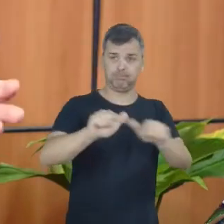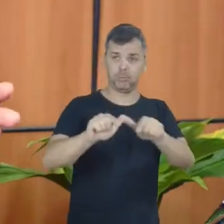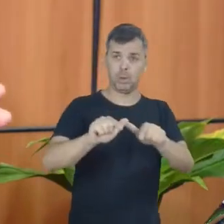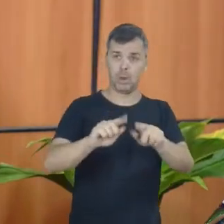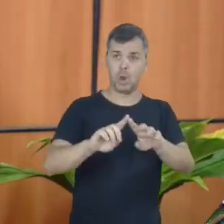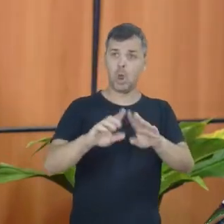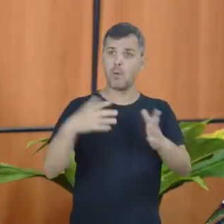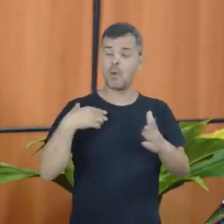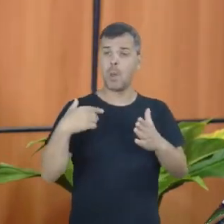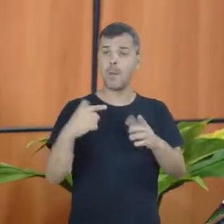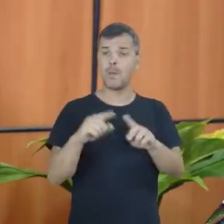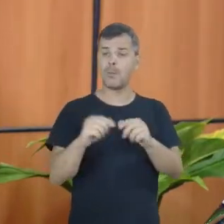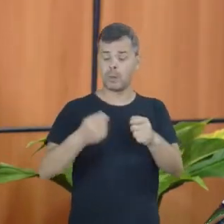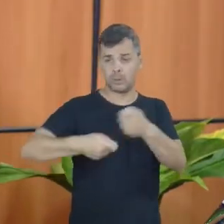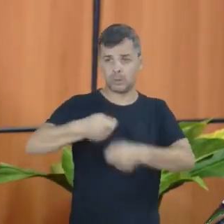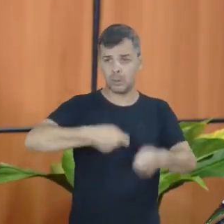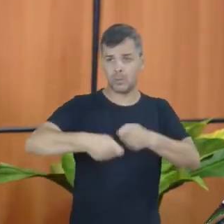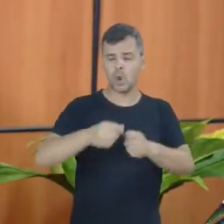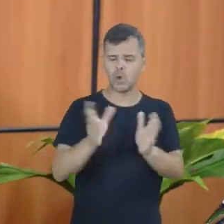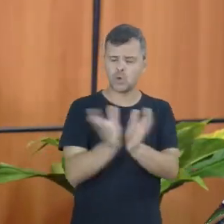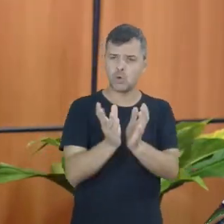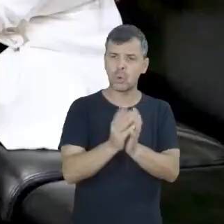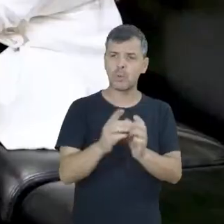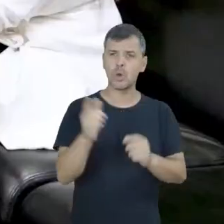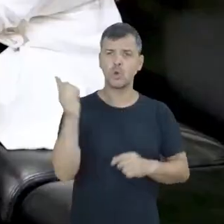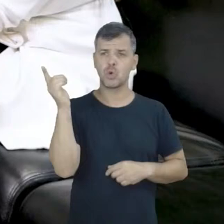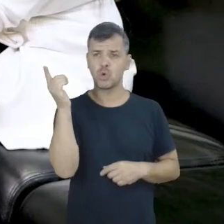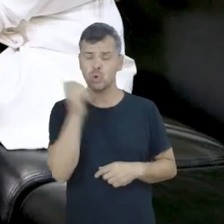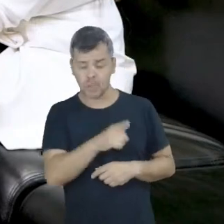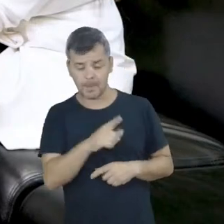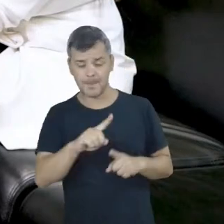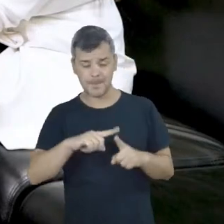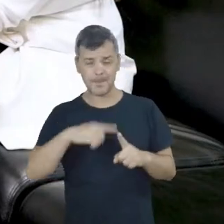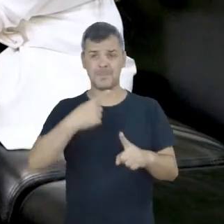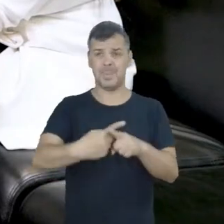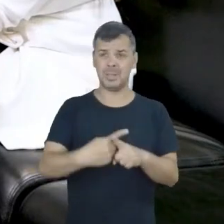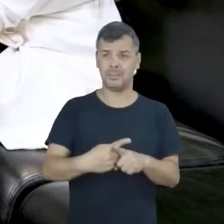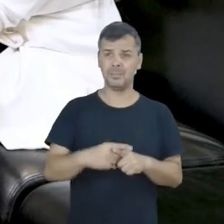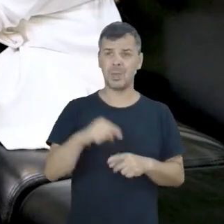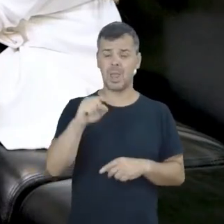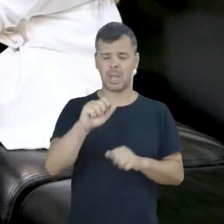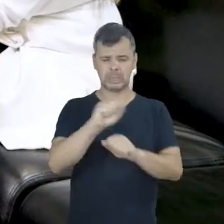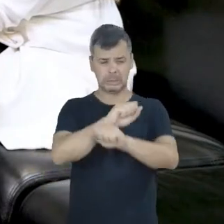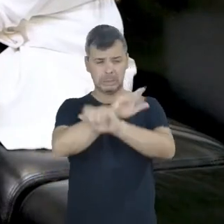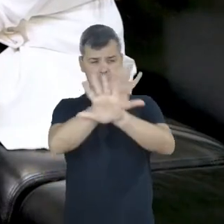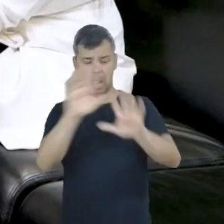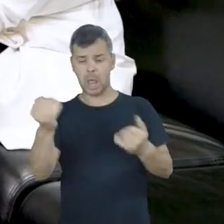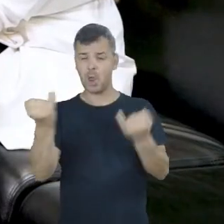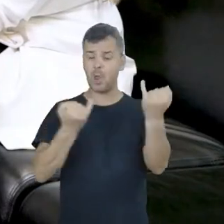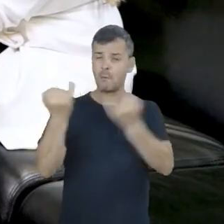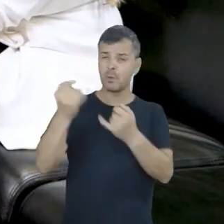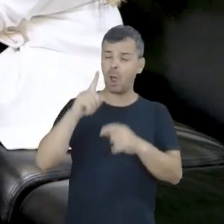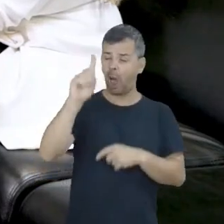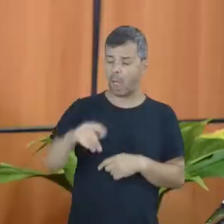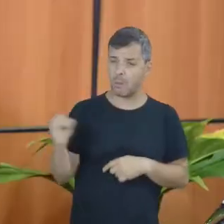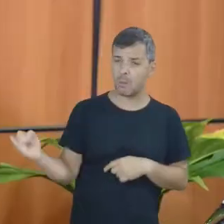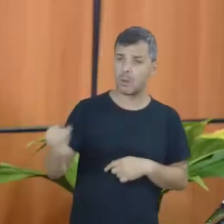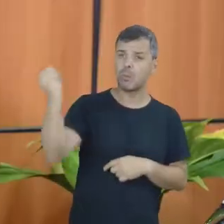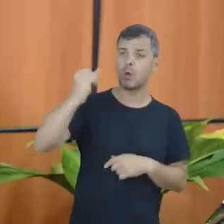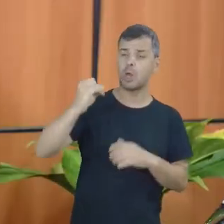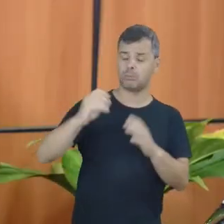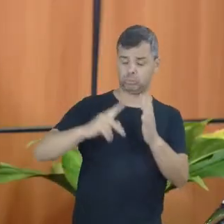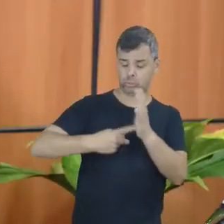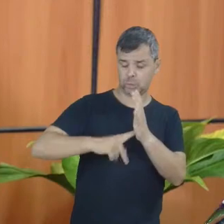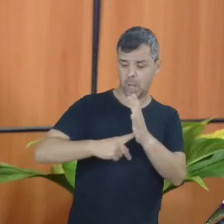lançar a mão do papel das negociações coletivas para conquistar mais ainda. E essa transparência, essa informação será fundamental para os